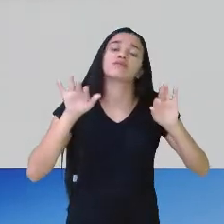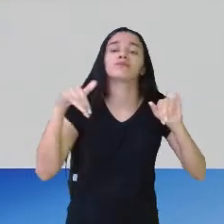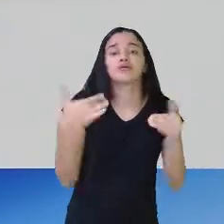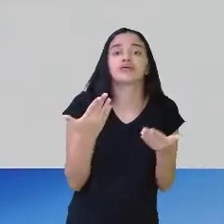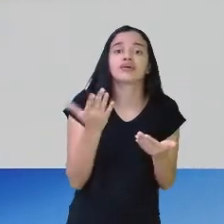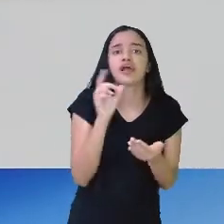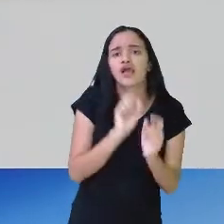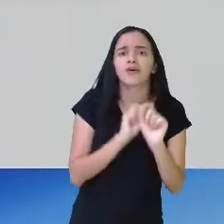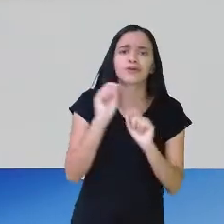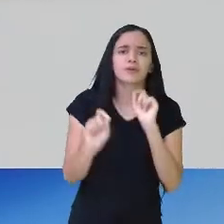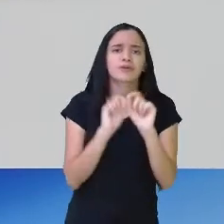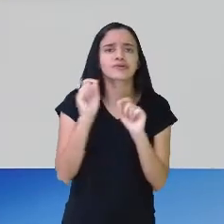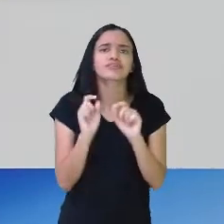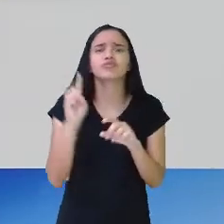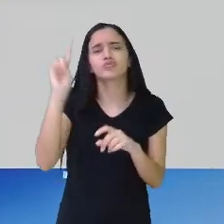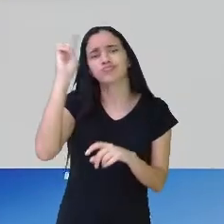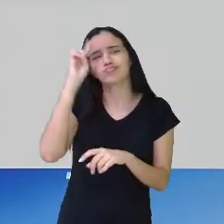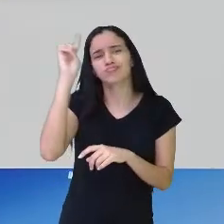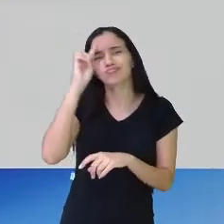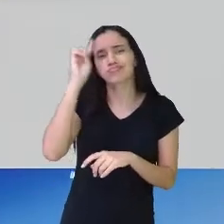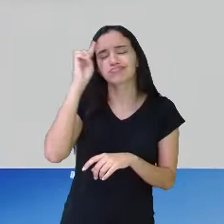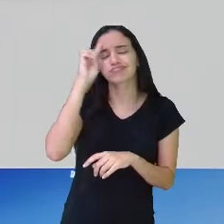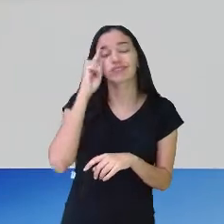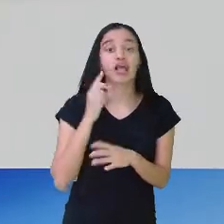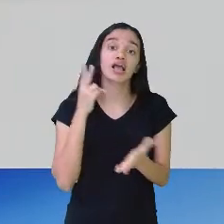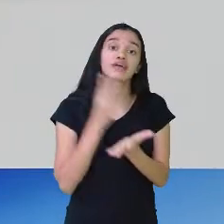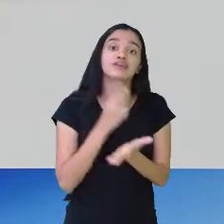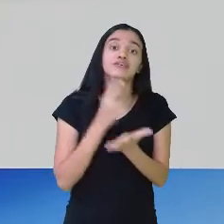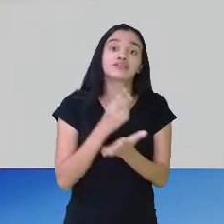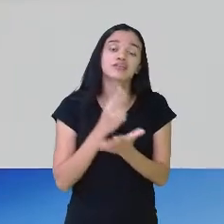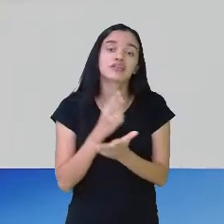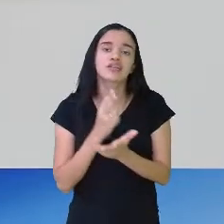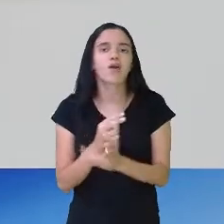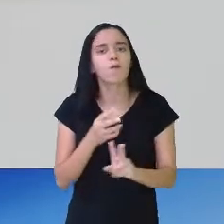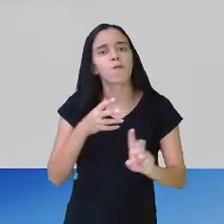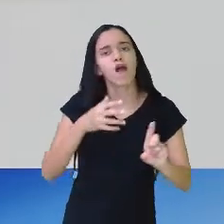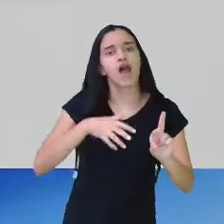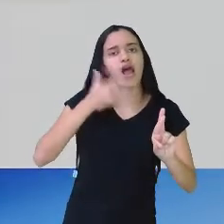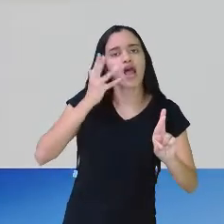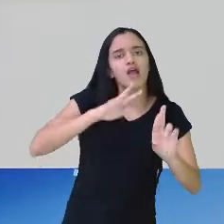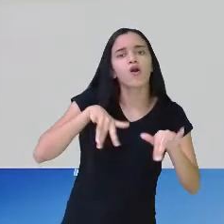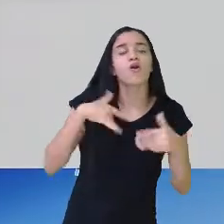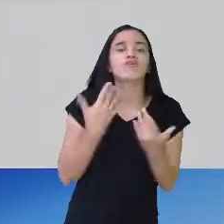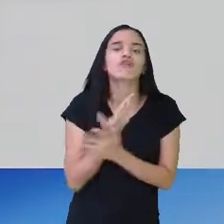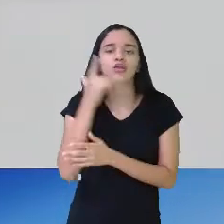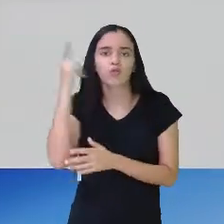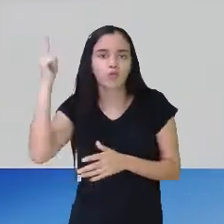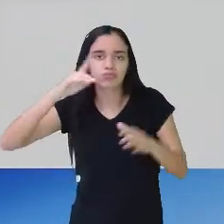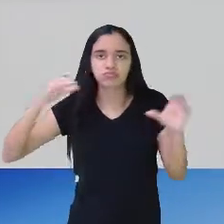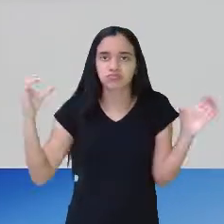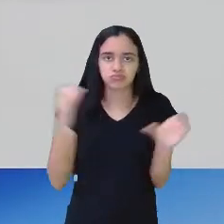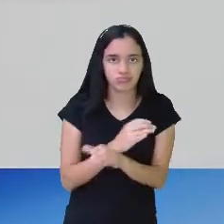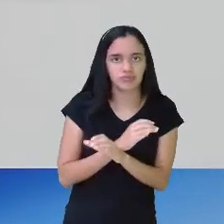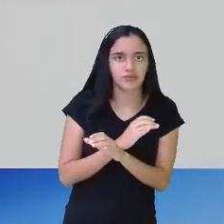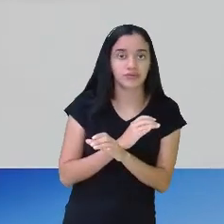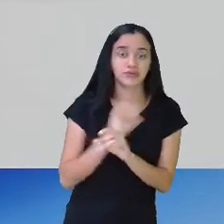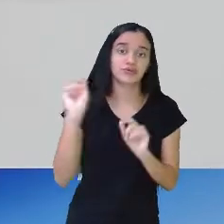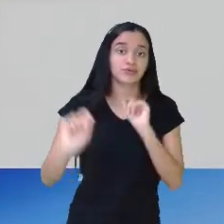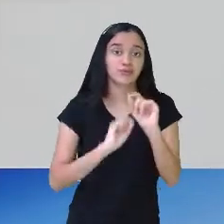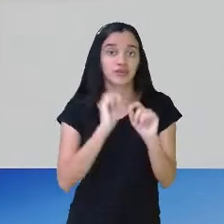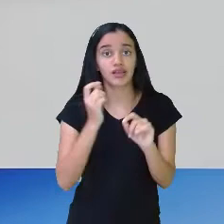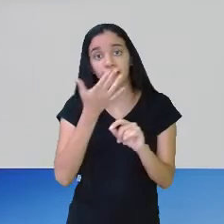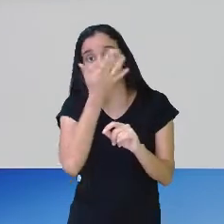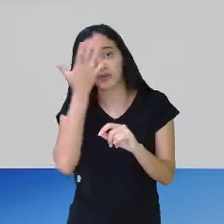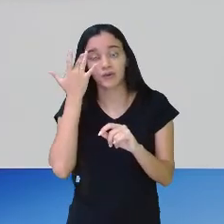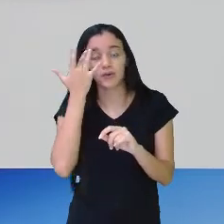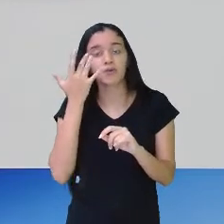caso, que de tão cotidianos a gente sempre vai ter alguma referência, a gente vai sempre conseguir completar o que o autor não